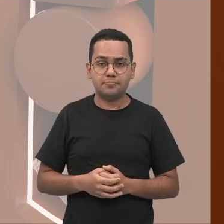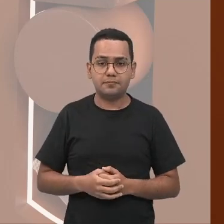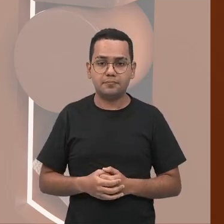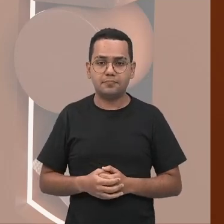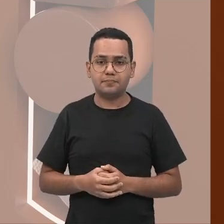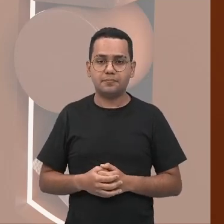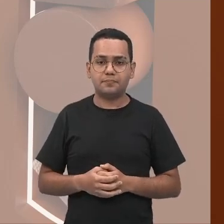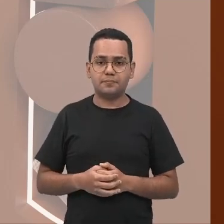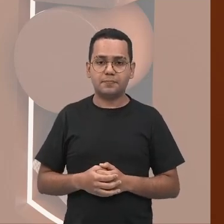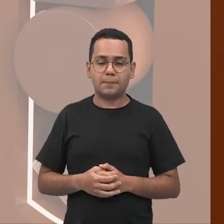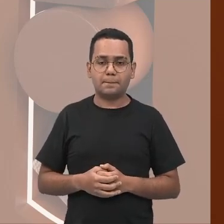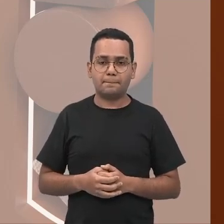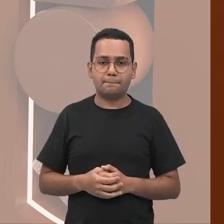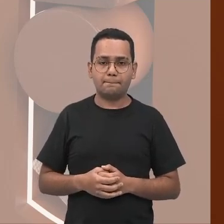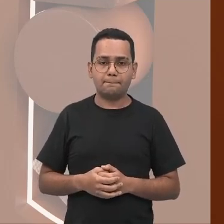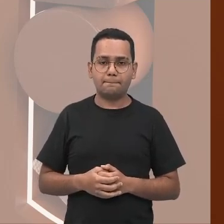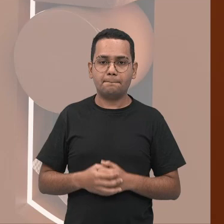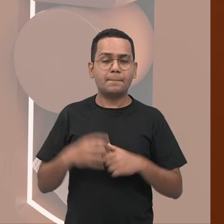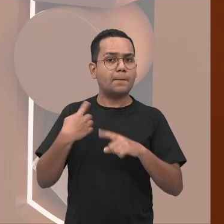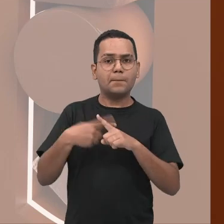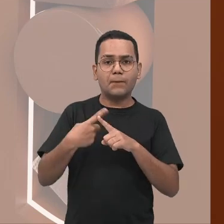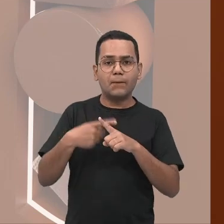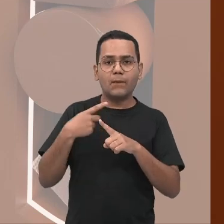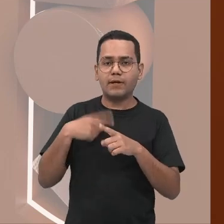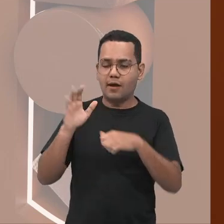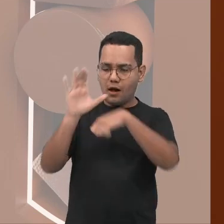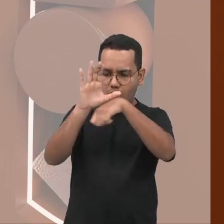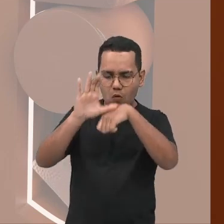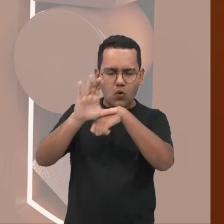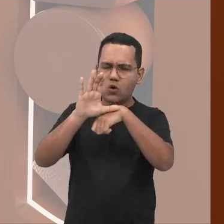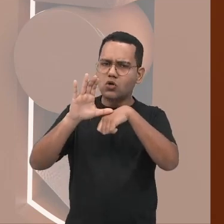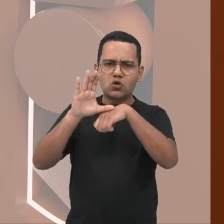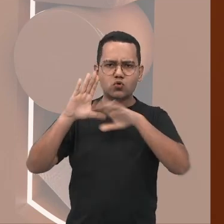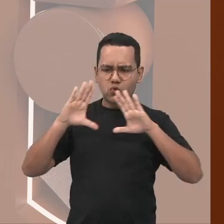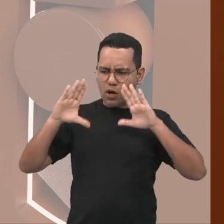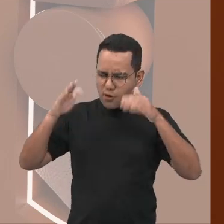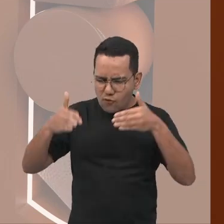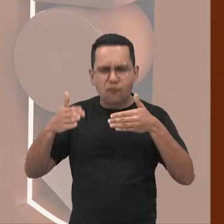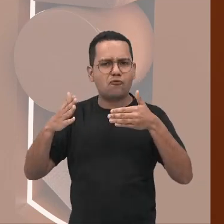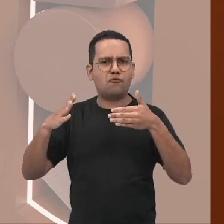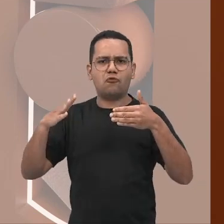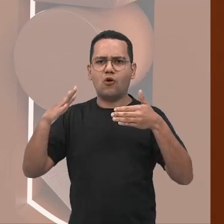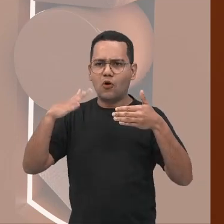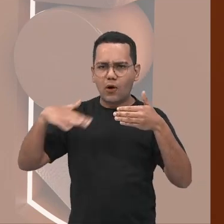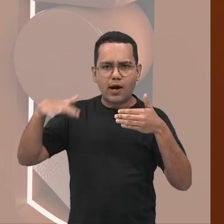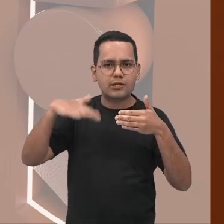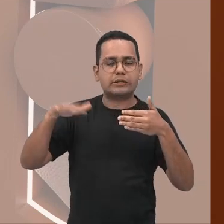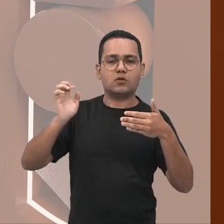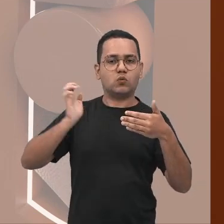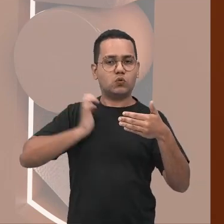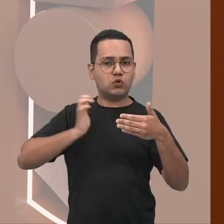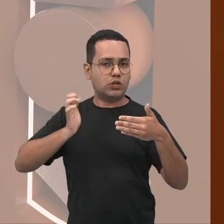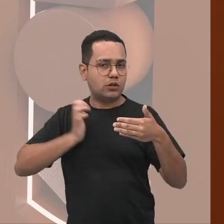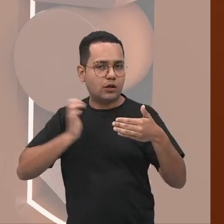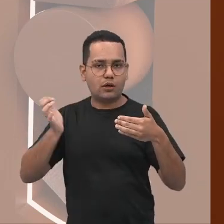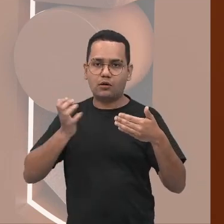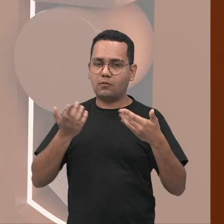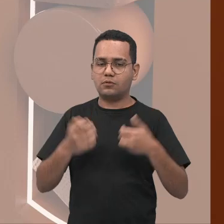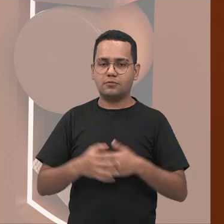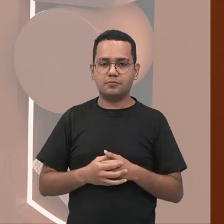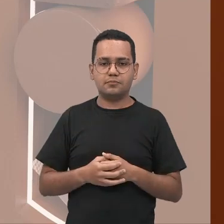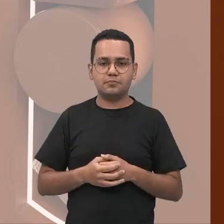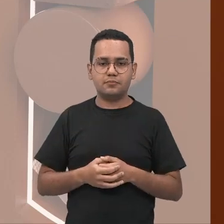um império e a Constituição dava apenas poder para a elite, para os grandes latifundiários,